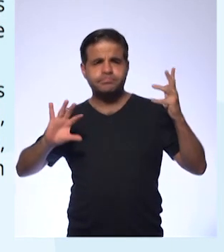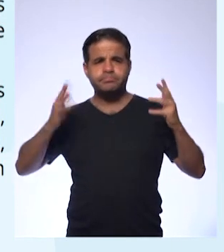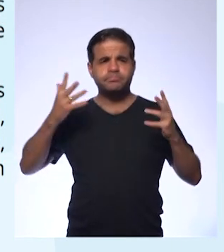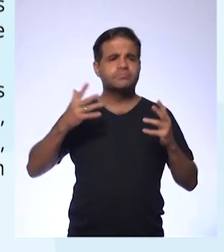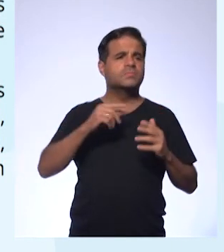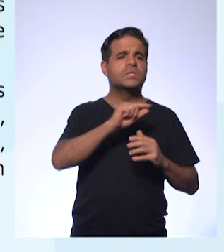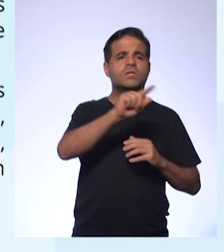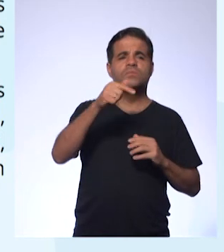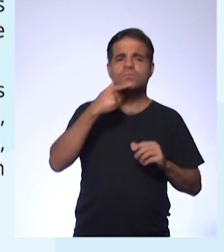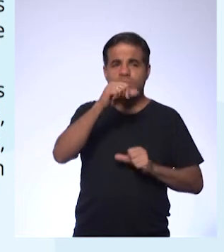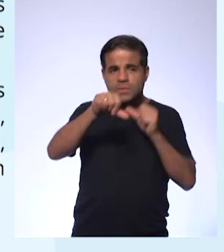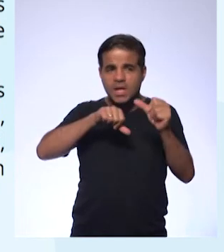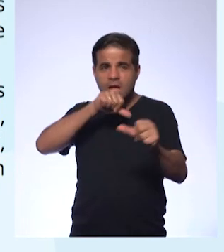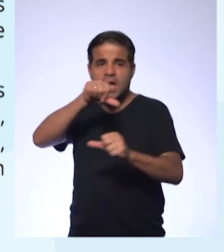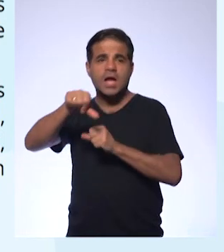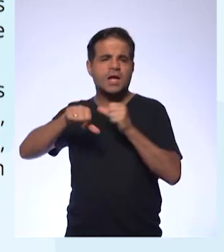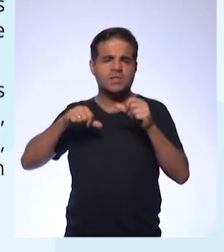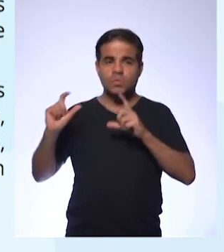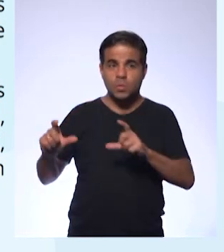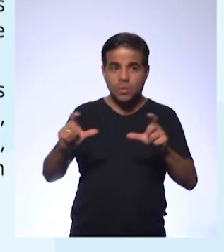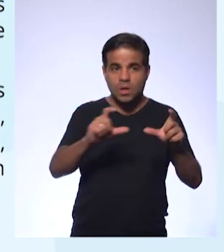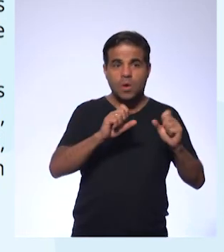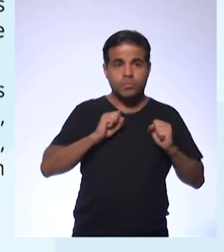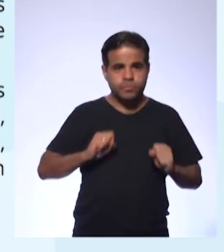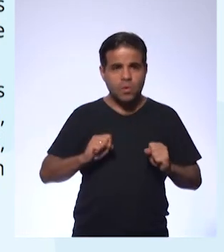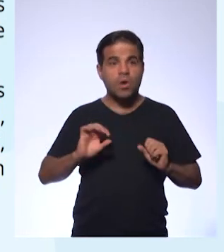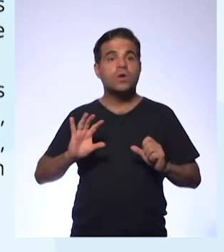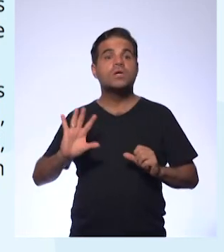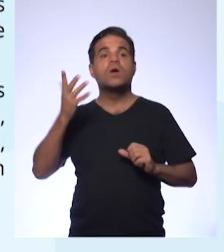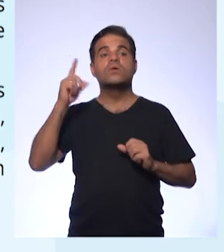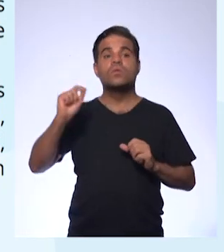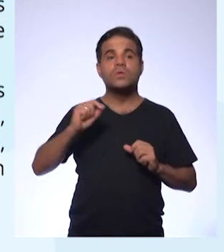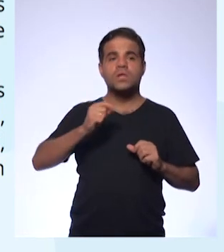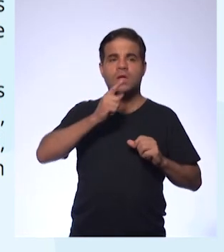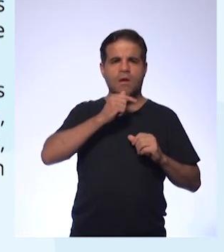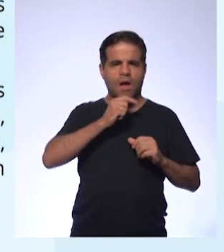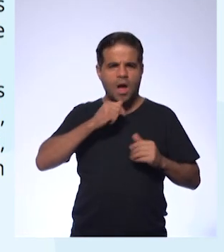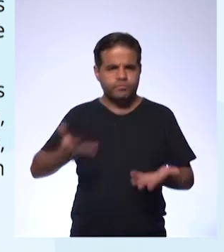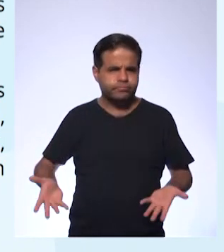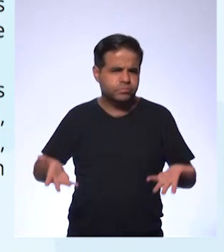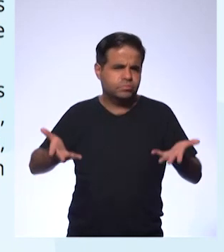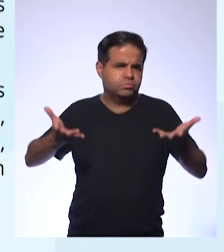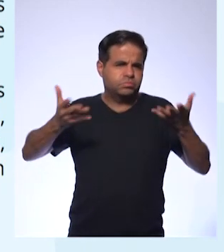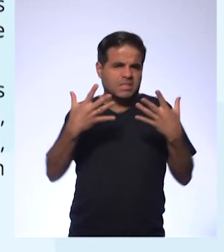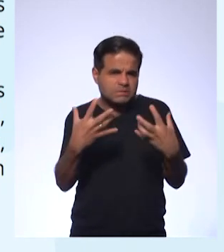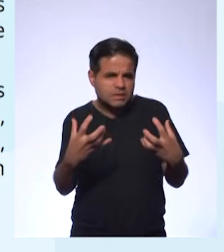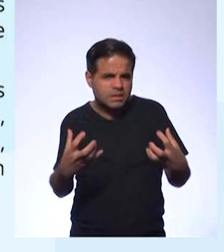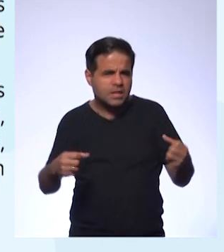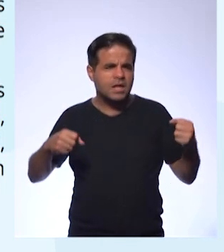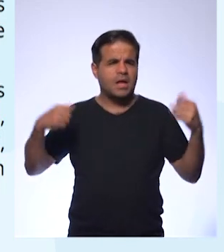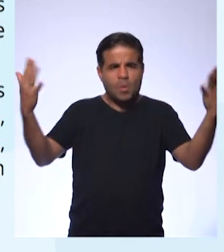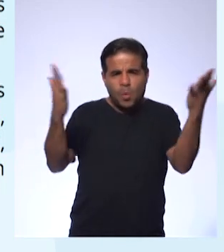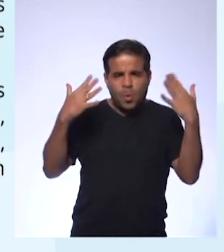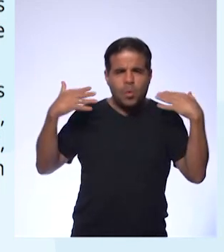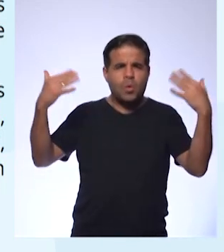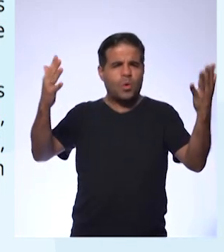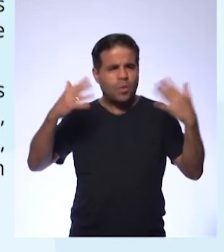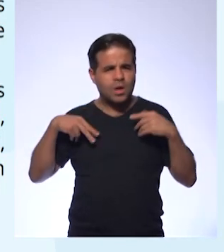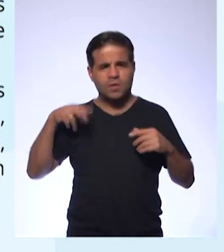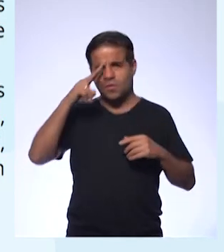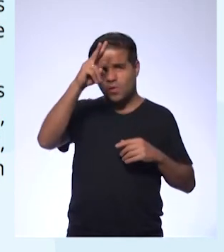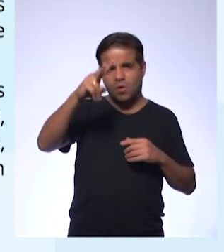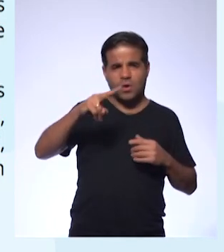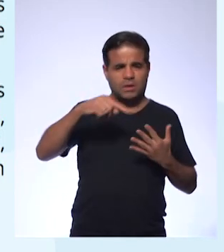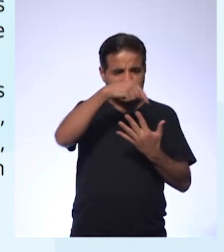ou seja, mudanças no clima local que provocam enchentes, secas, ondas de calor, etc. A frequência